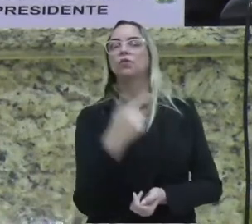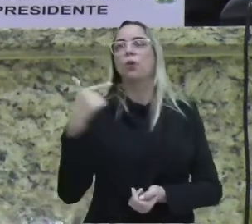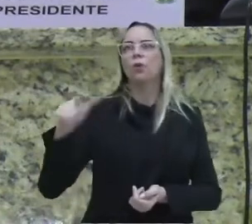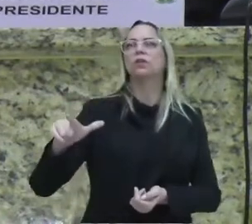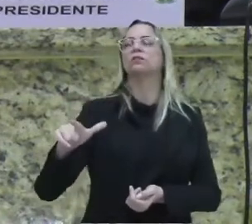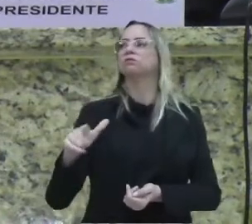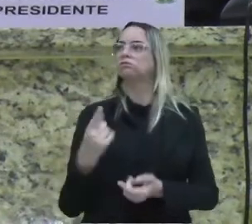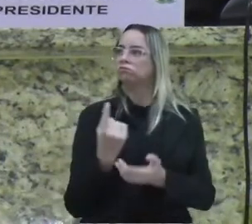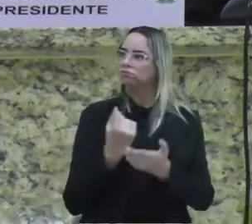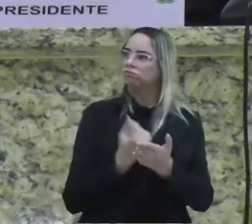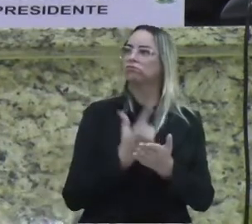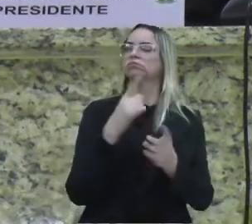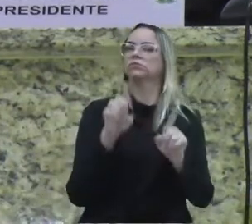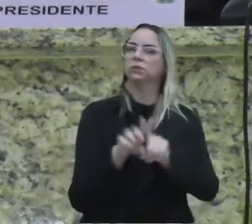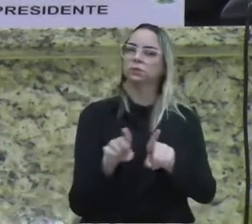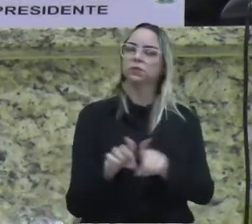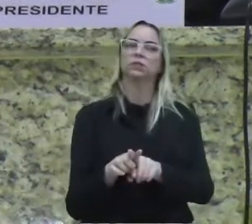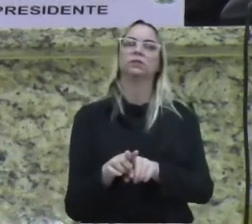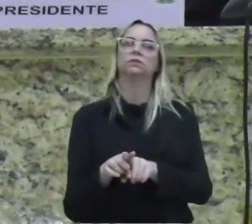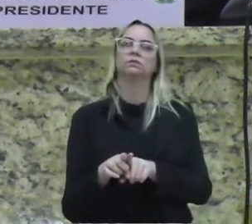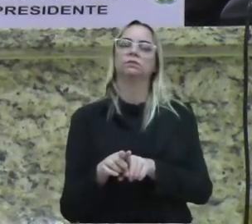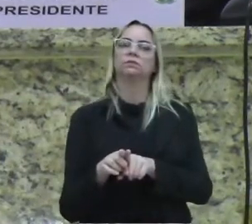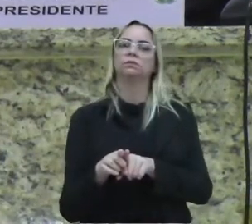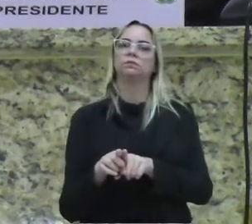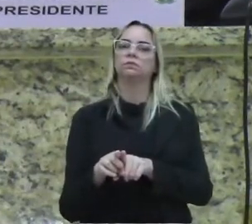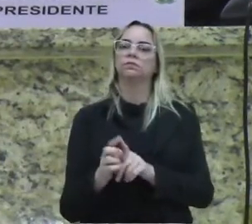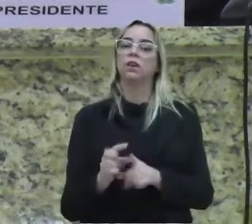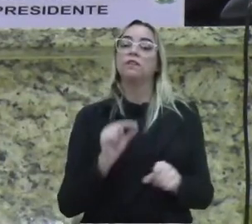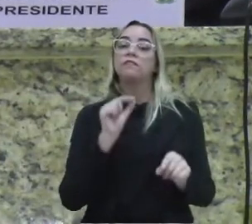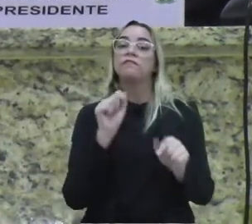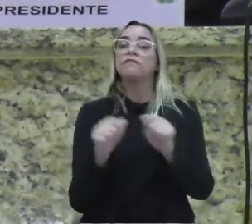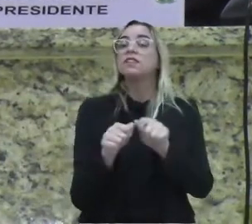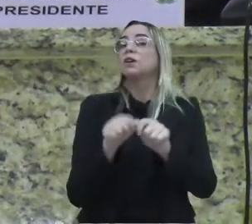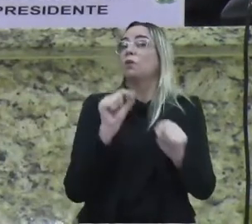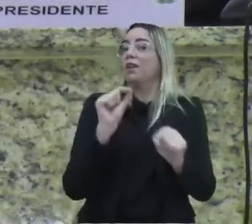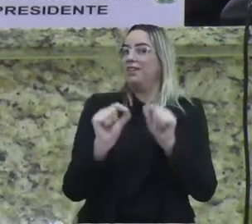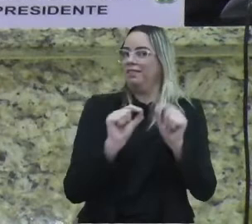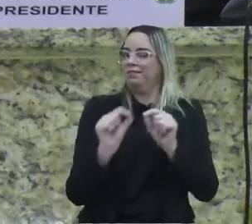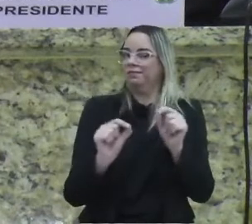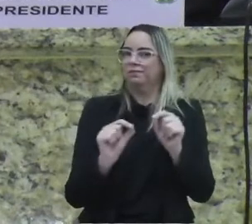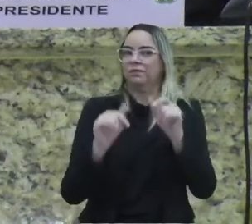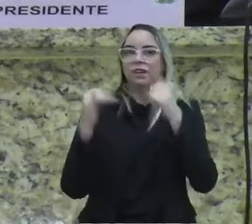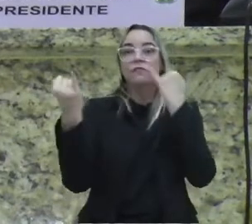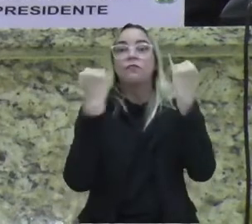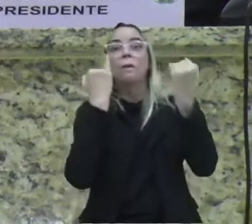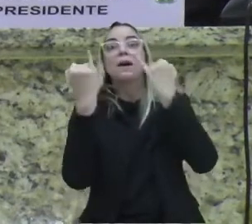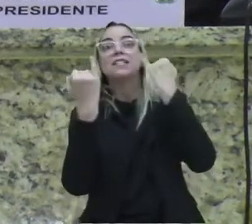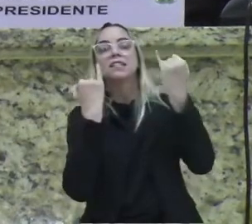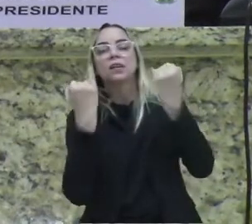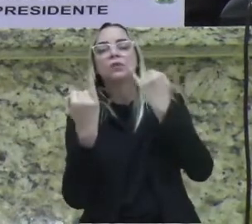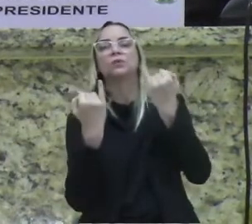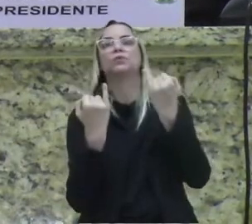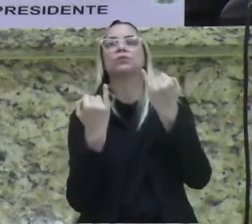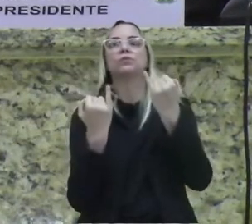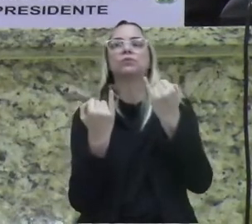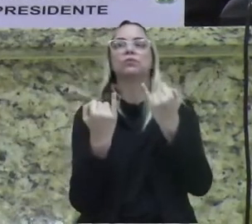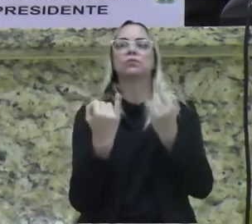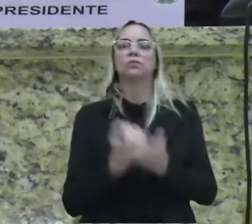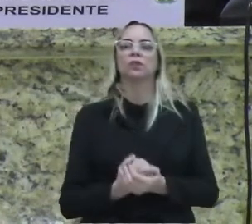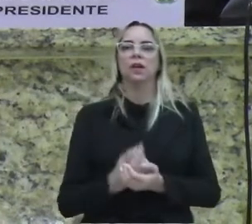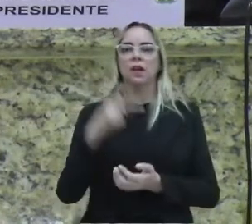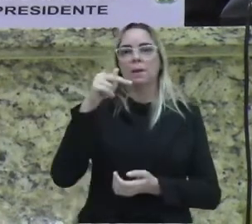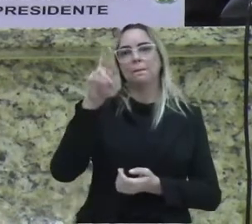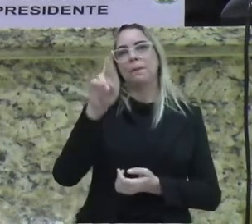mesma forma. A primeira ação, quando a gente receber, vai ser a informação. Receber o dinheiro de